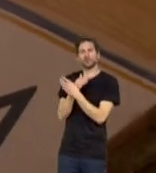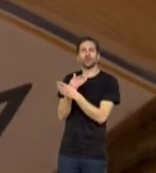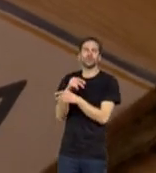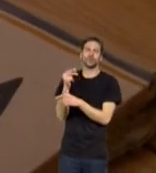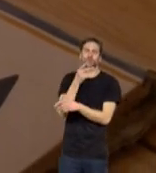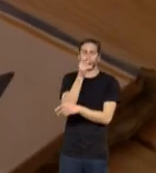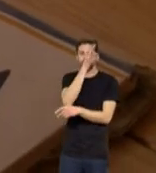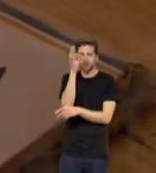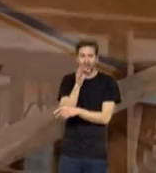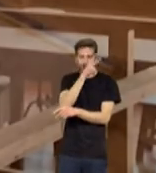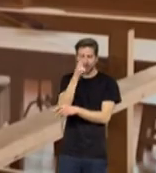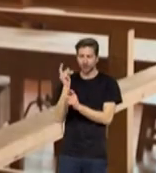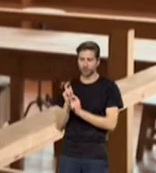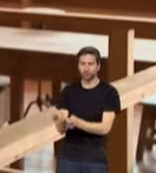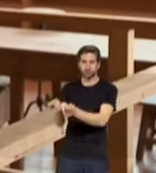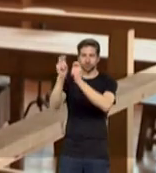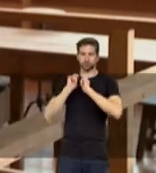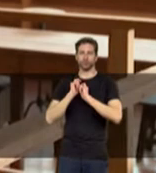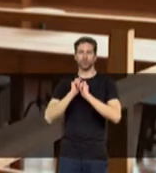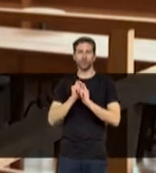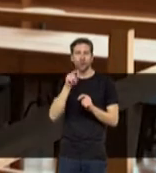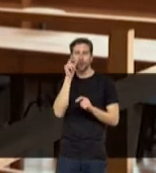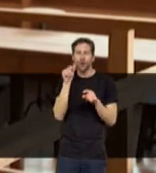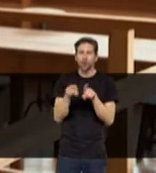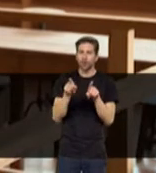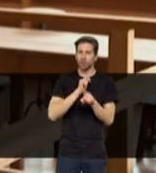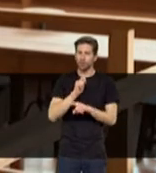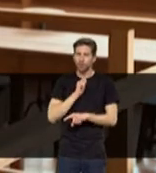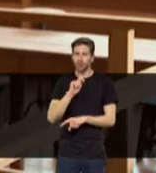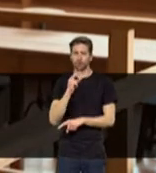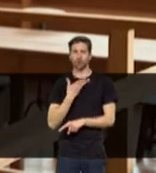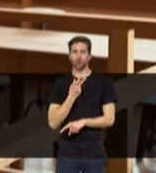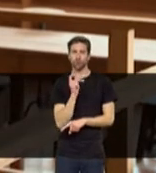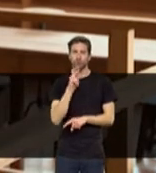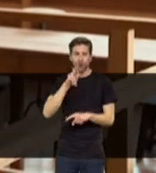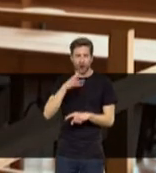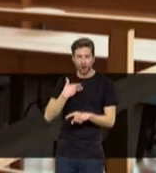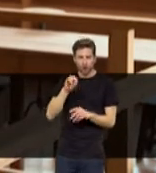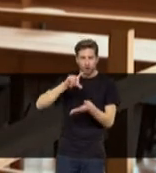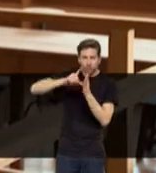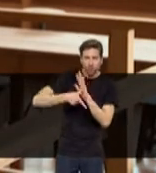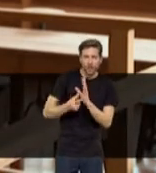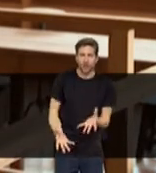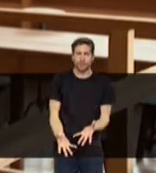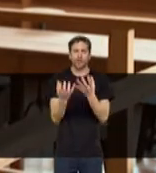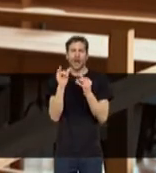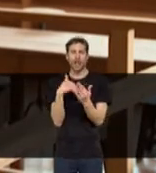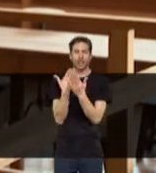Mas foi o meu irmão Eduardo que quis agarrar este projeto e quis agarrar esta hipótese de fazer alguma